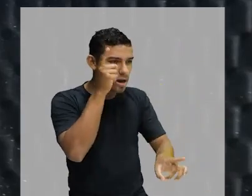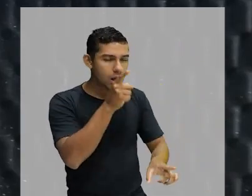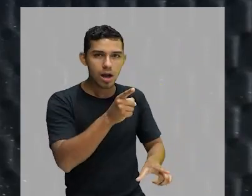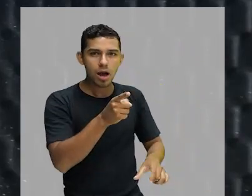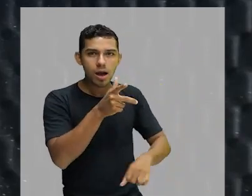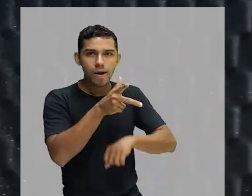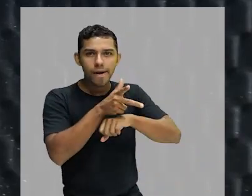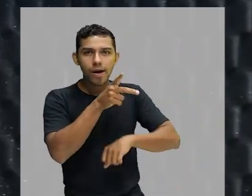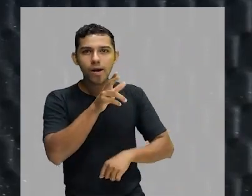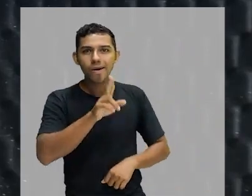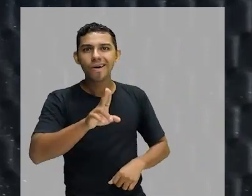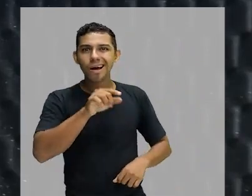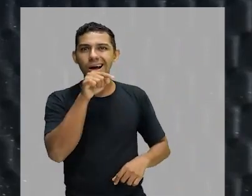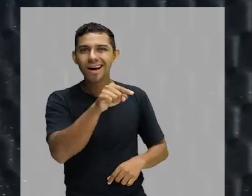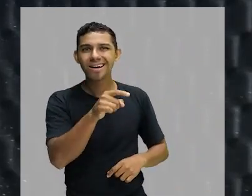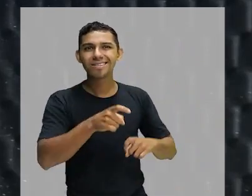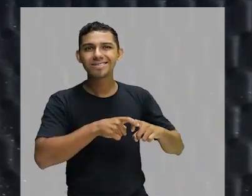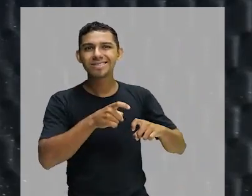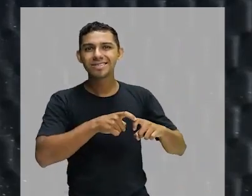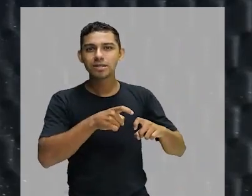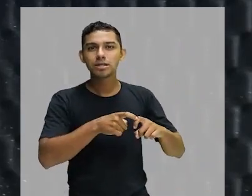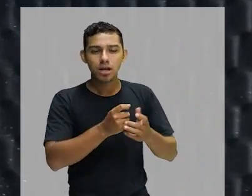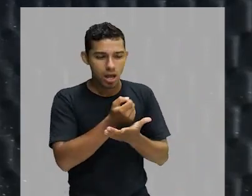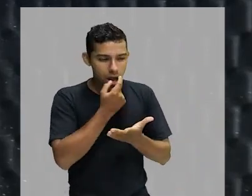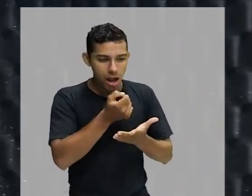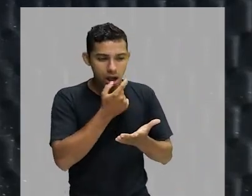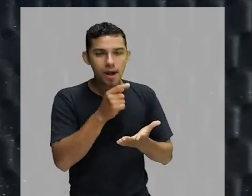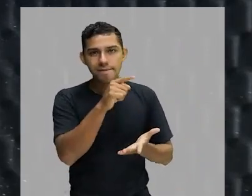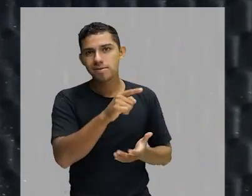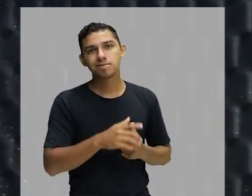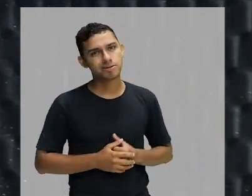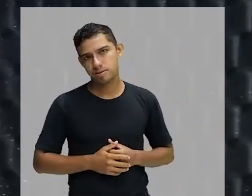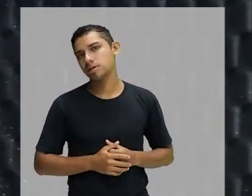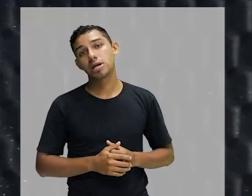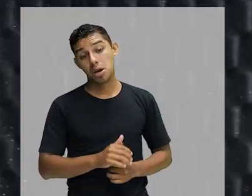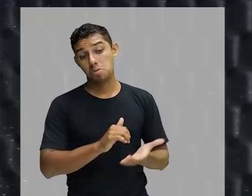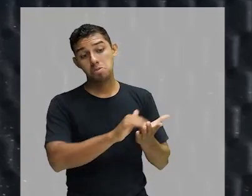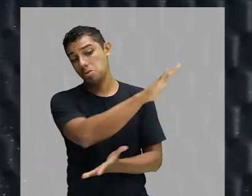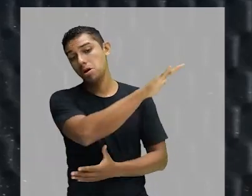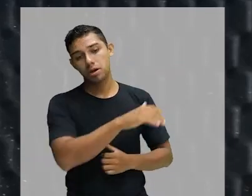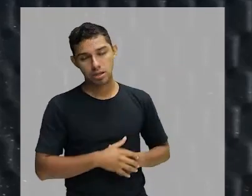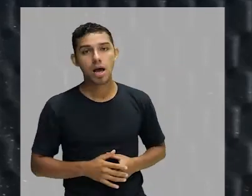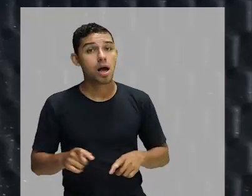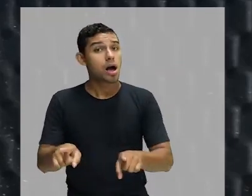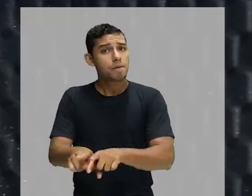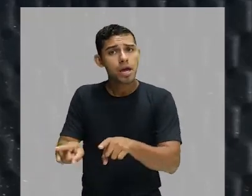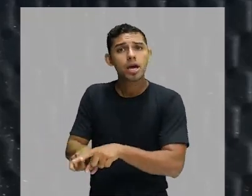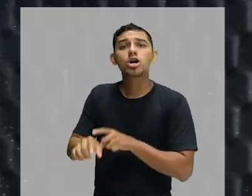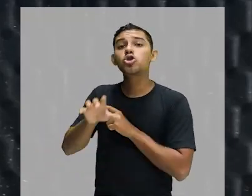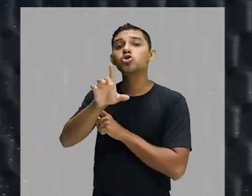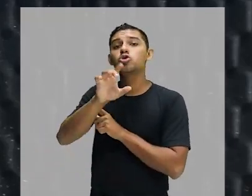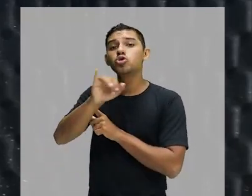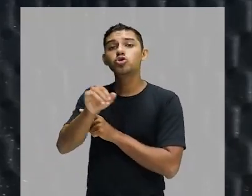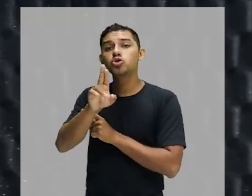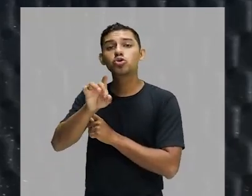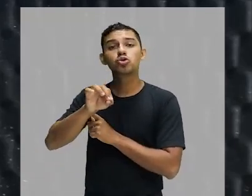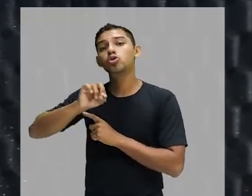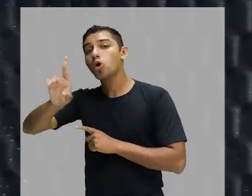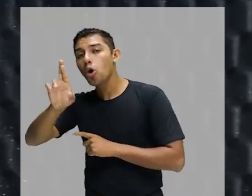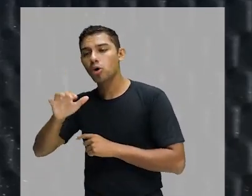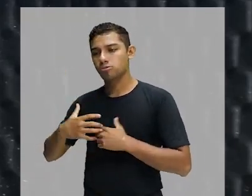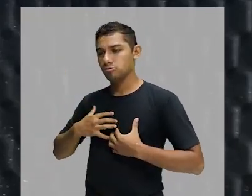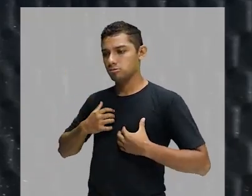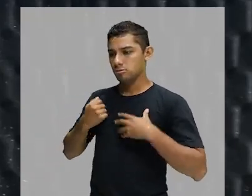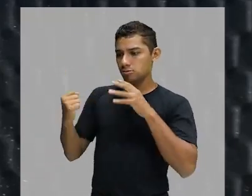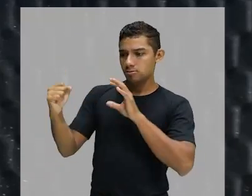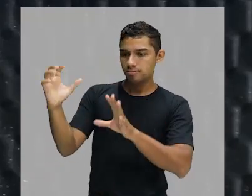no exame antidoping. Deixou de participar da Olimpíada. Nós já tivemos uma judoca, a Rafaela também pegaram ela no exame antidoping. Tem